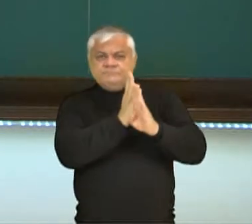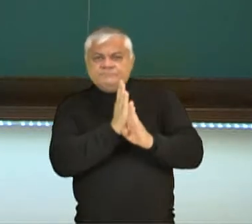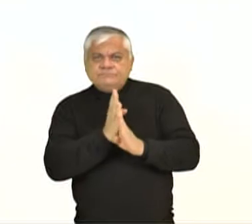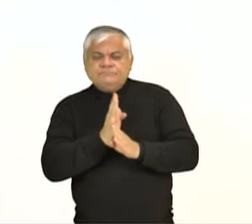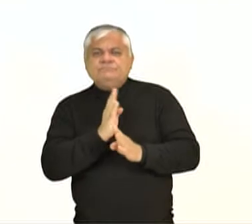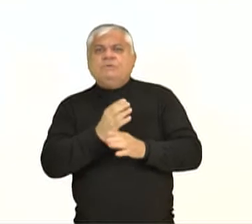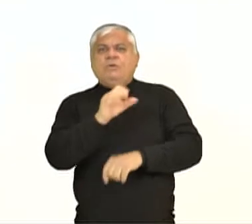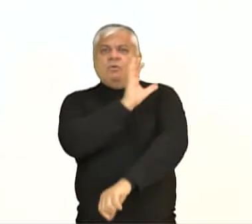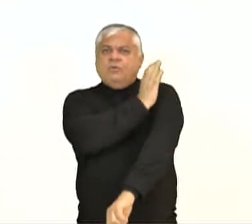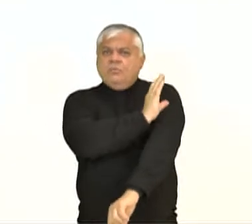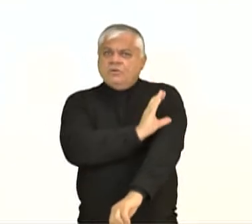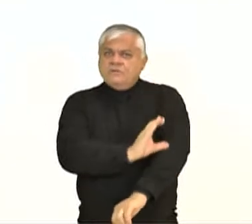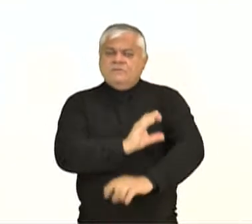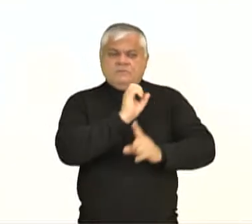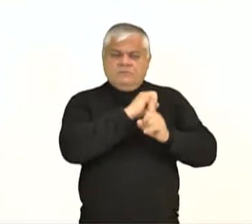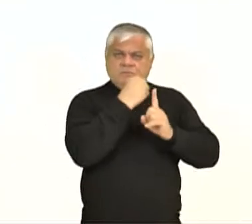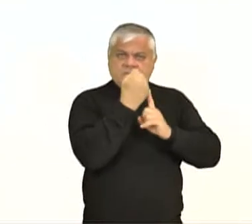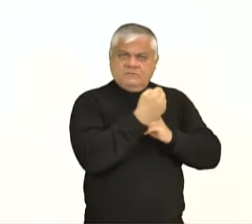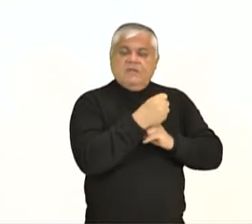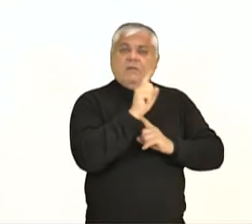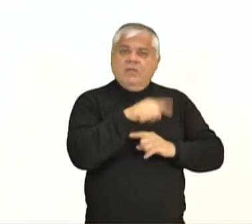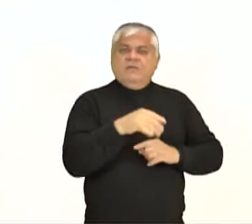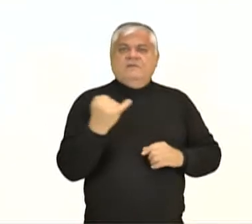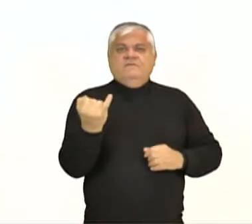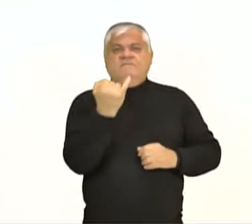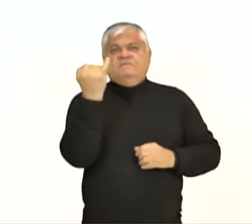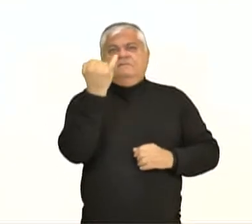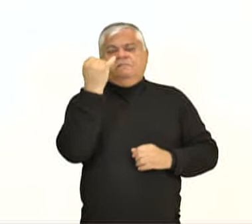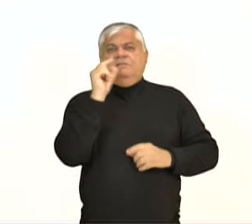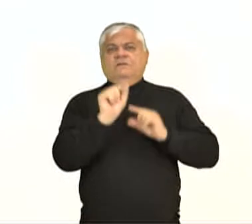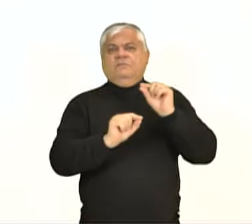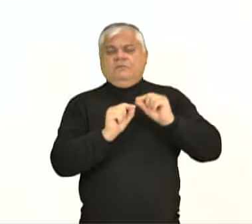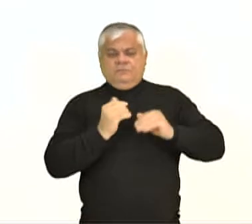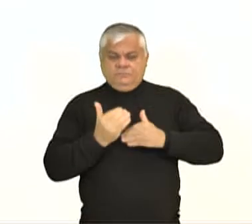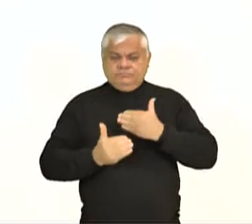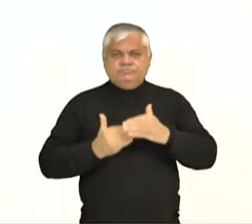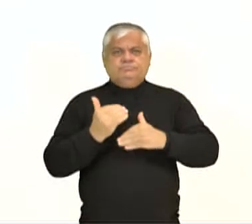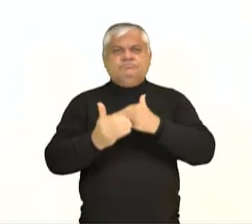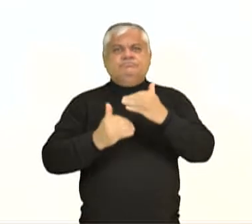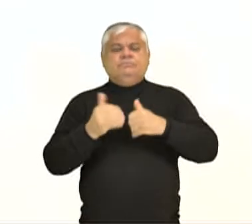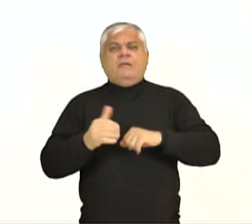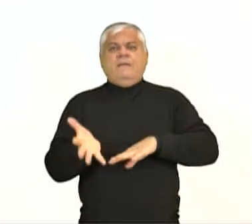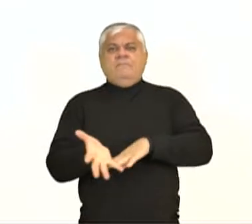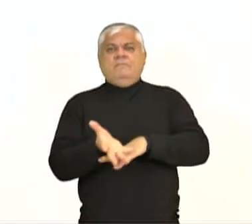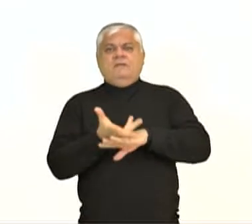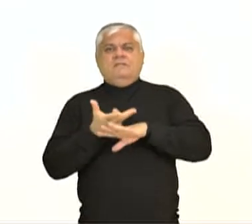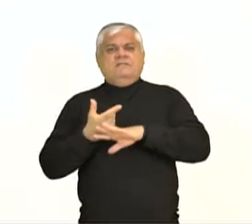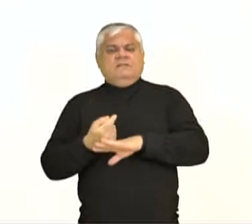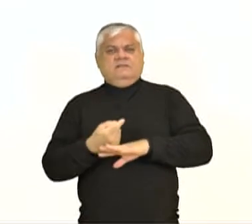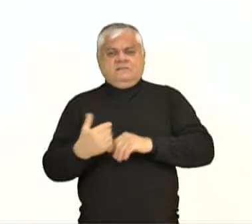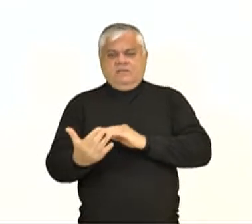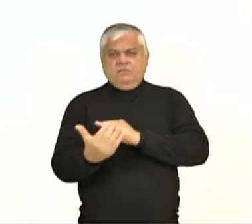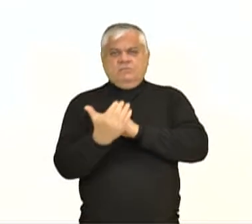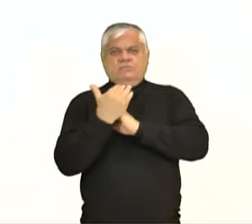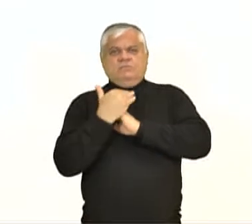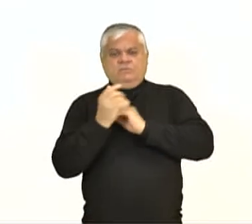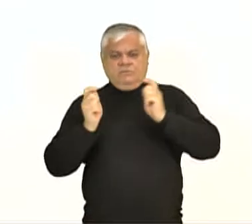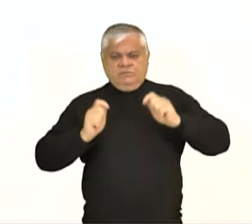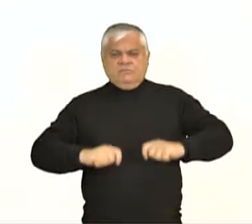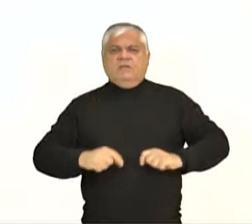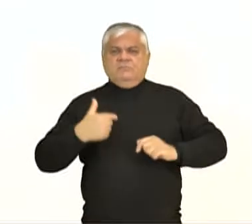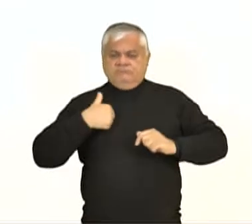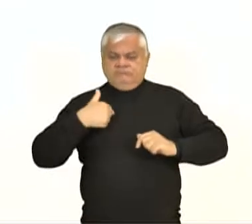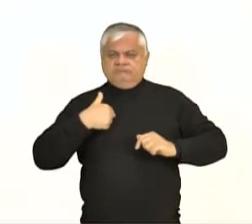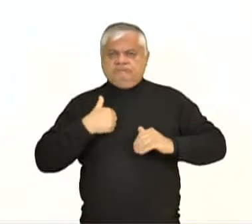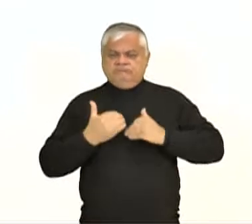que os comportamentos sociais, eles são fundamentais para o desenvolvimento de habilidades que favoreçam aí a